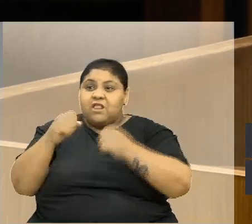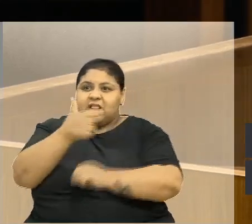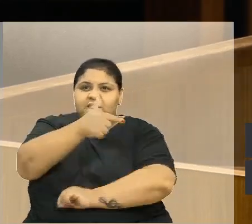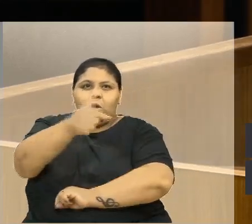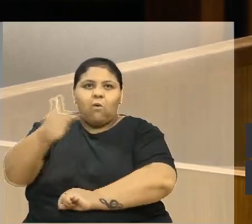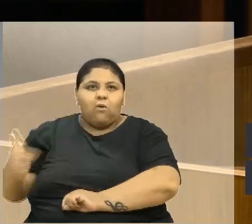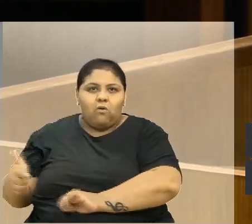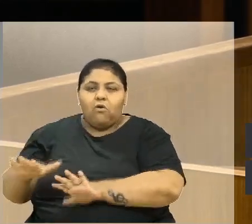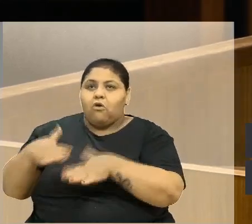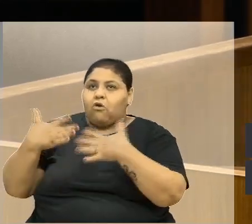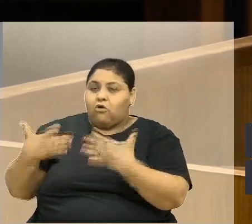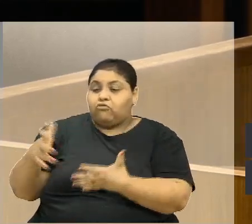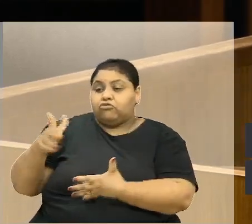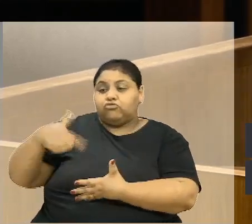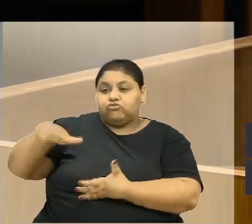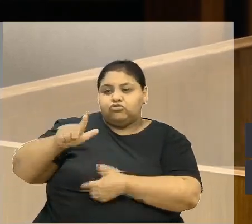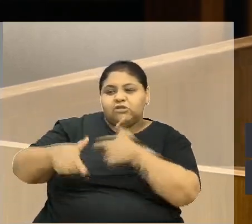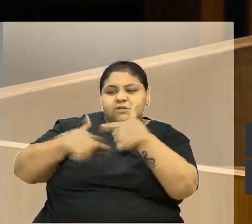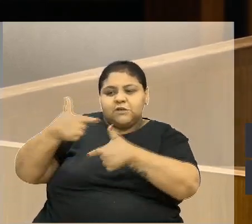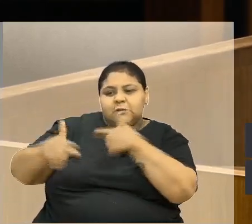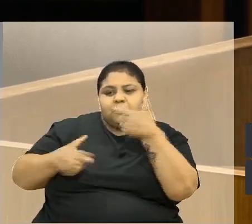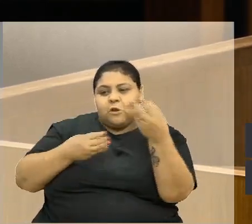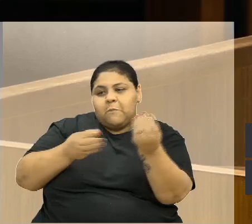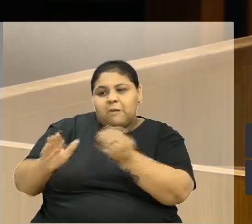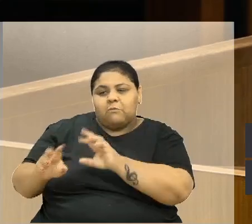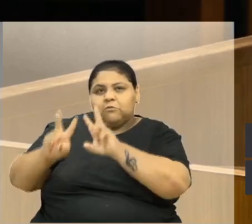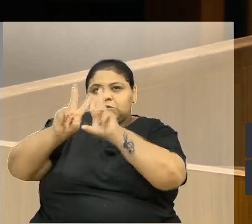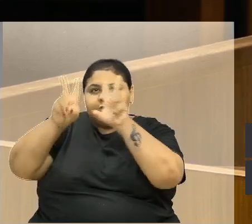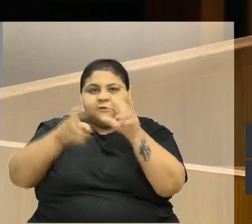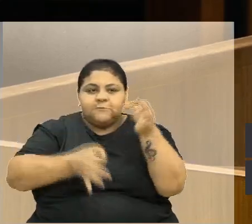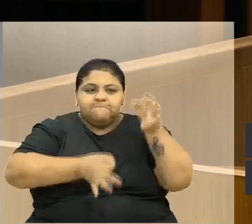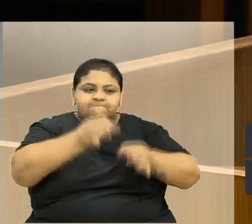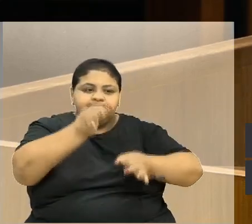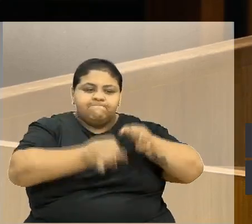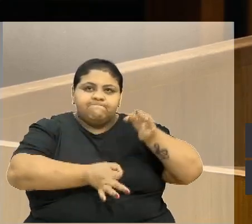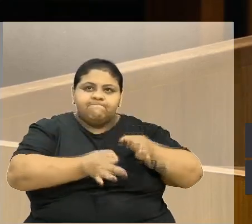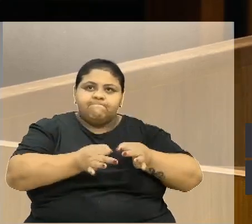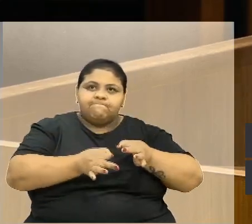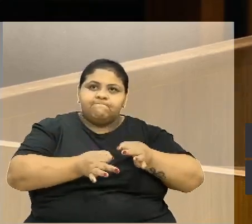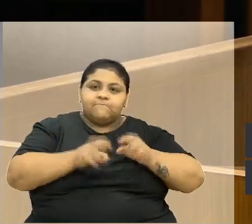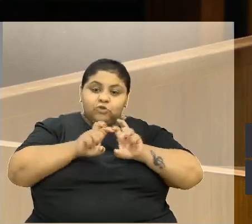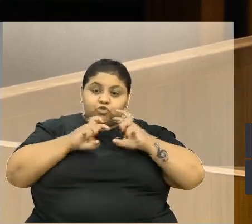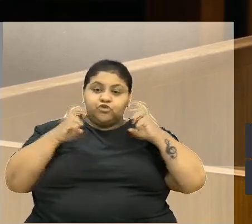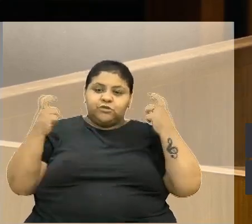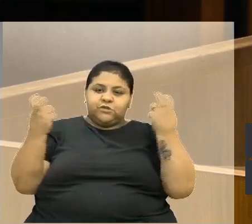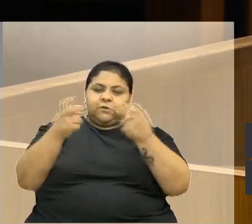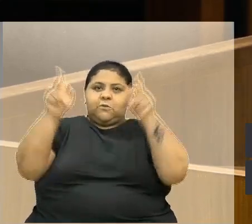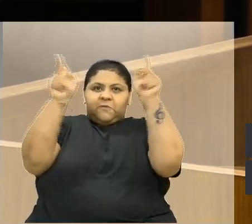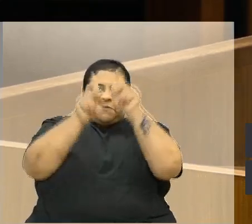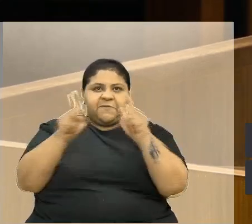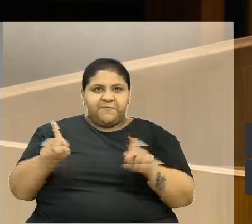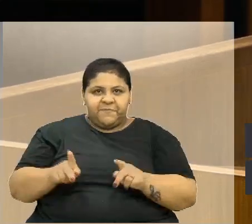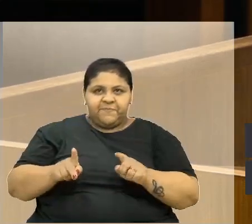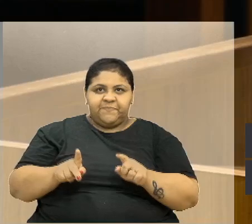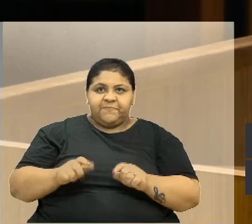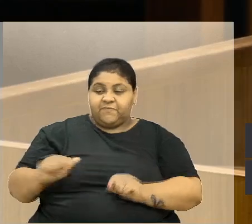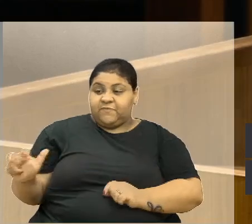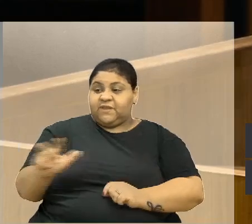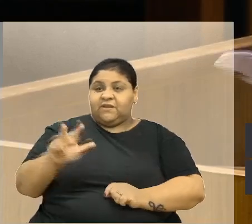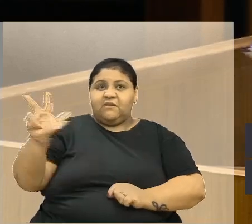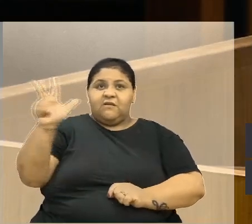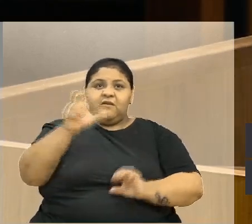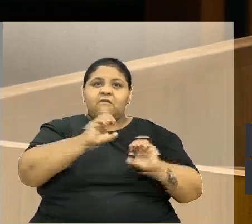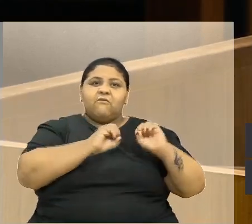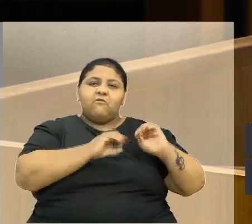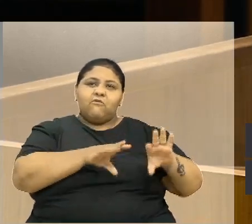outra. Então, nós trabalhamos muito esse tema da justiça, dos círculos de paz. A questão da valorização da